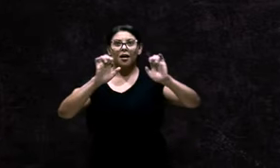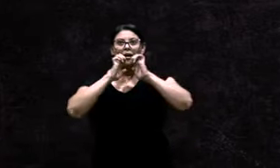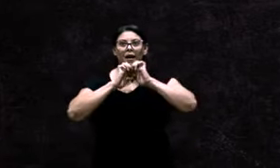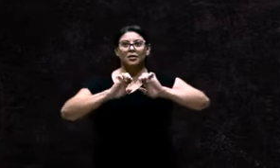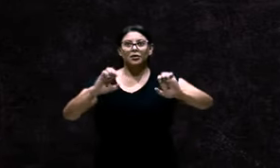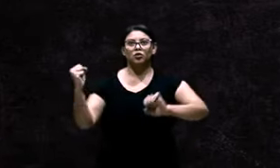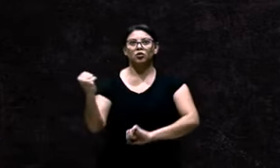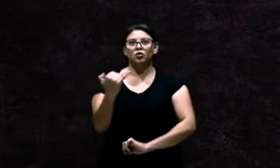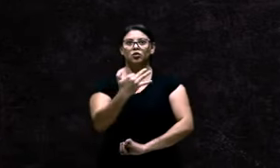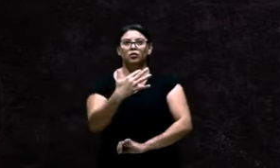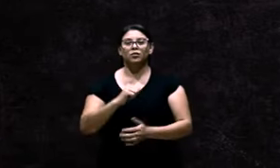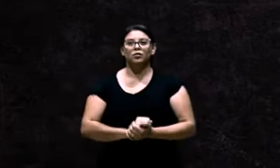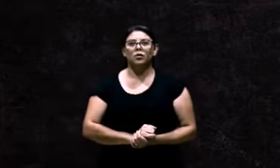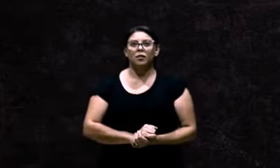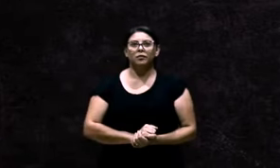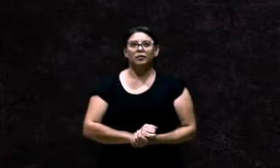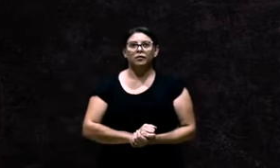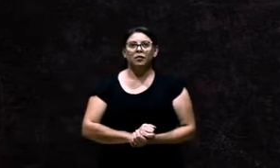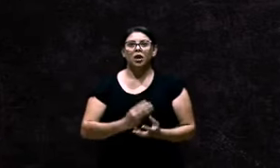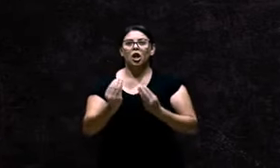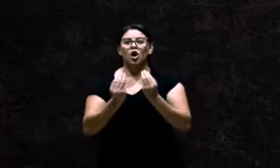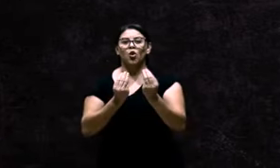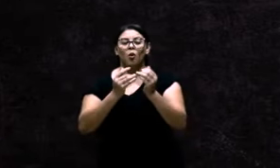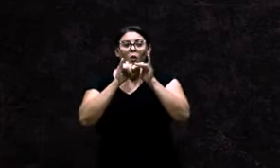E como esse novo endereço, eu irei servir.